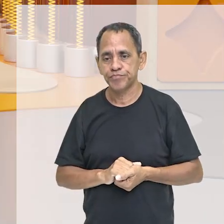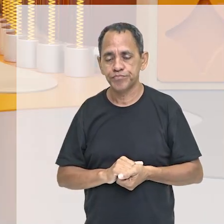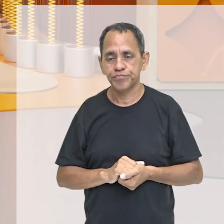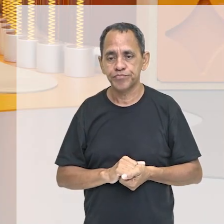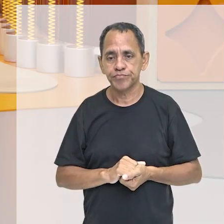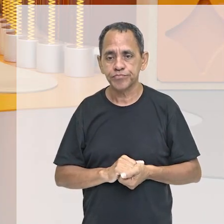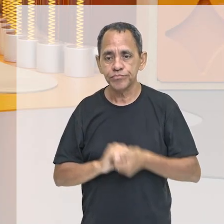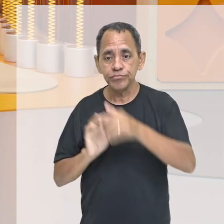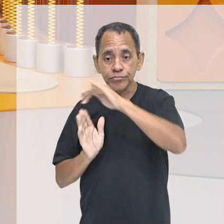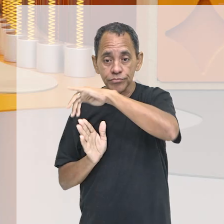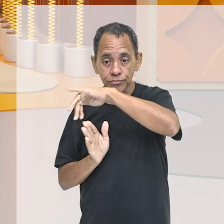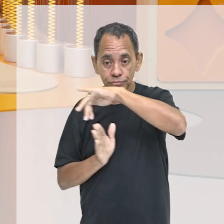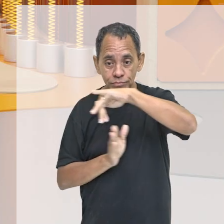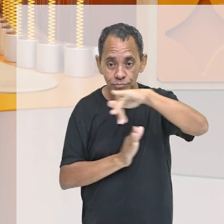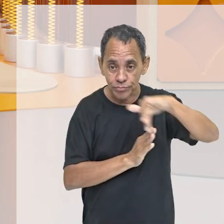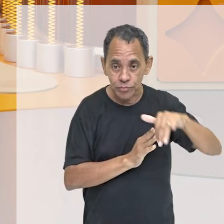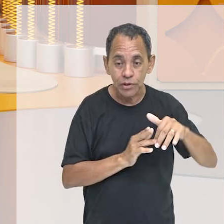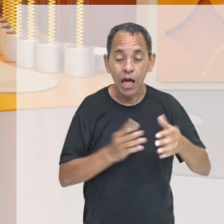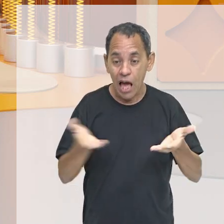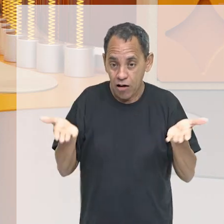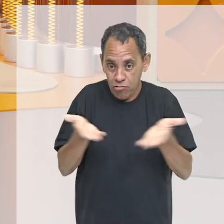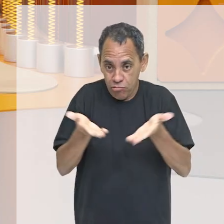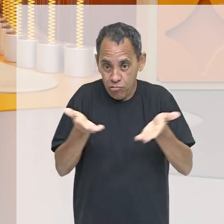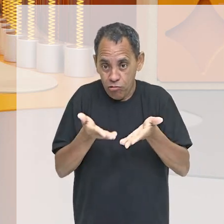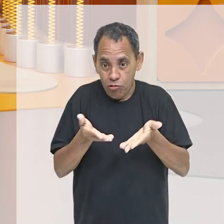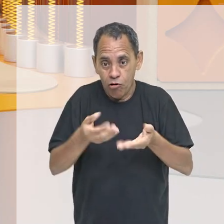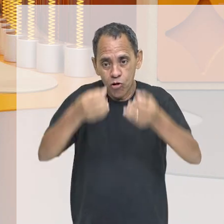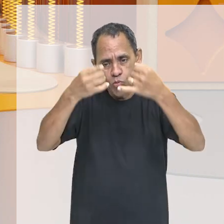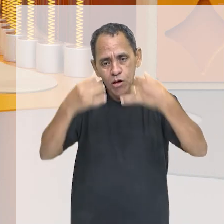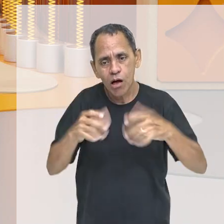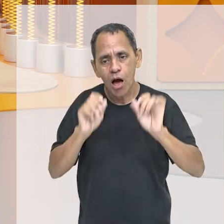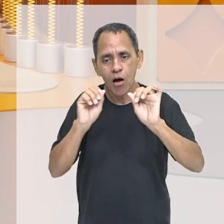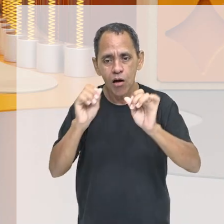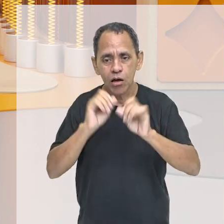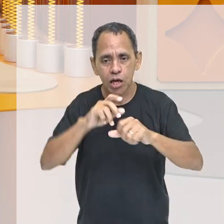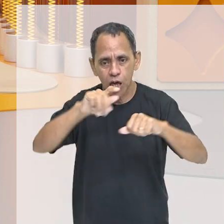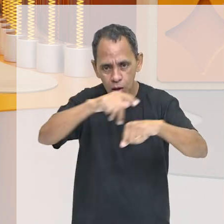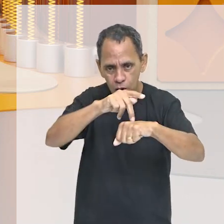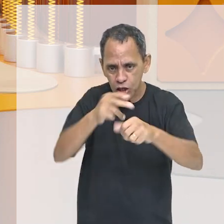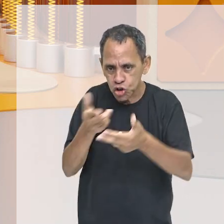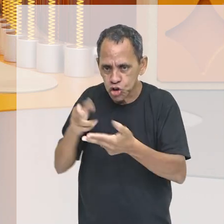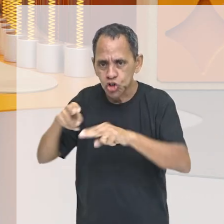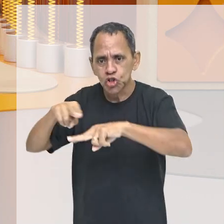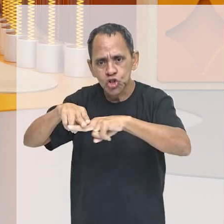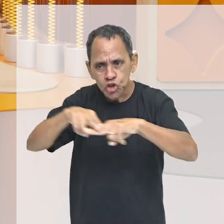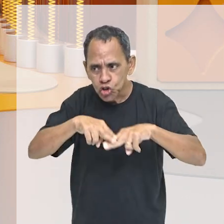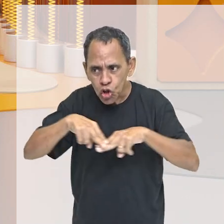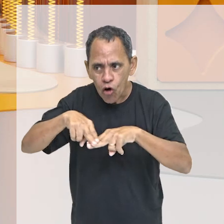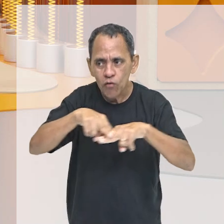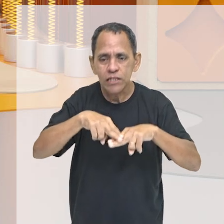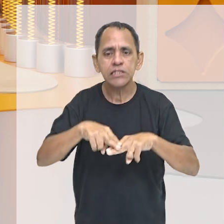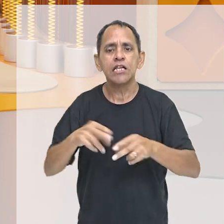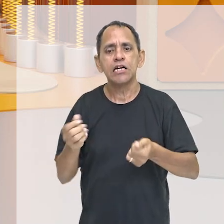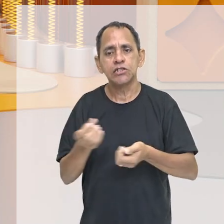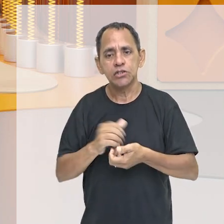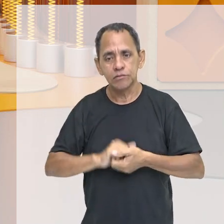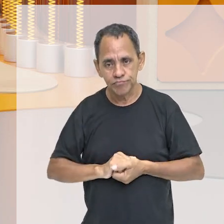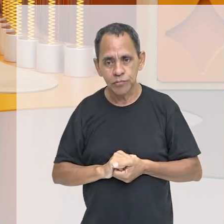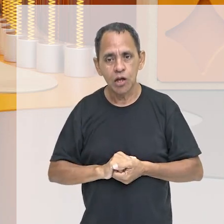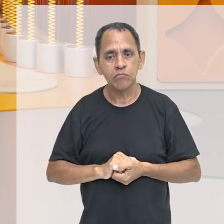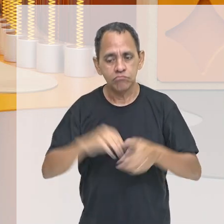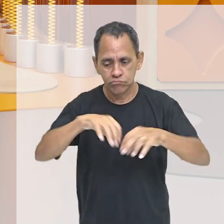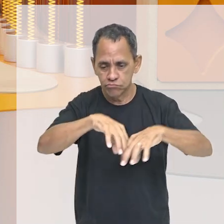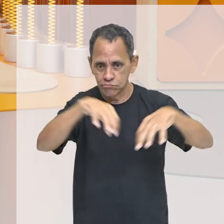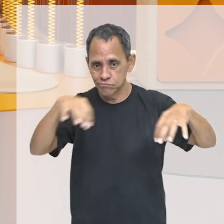pouco sobre a Nova Zelândia. Conforme a gente vê aqui, a Nova Zelândia está dividida em duas partes,